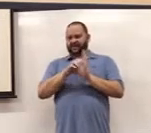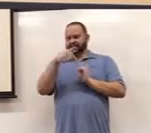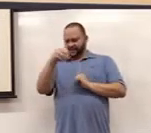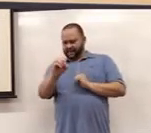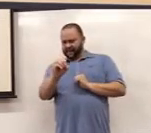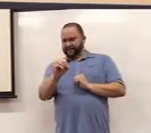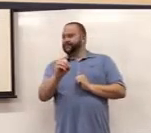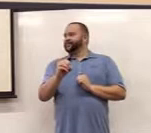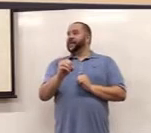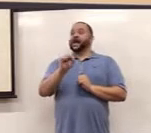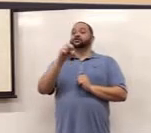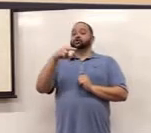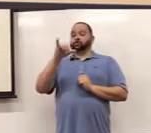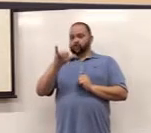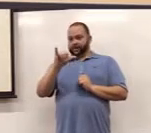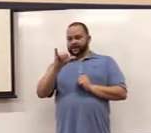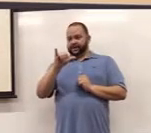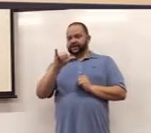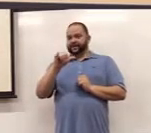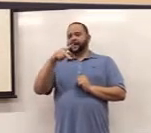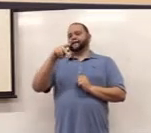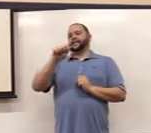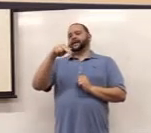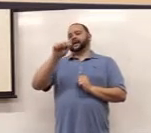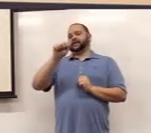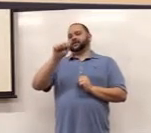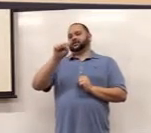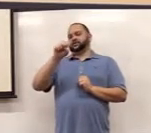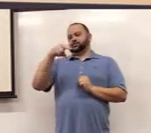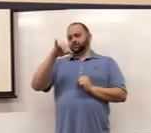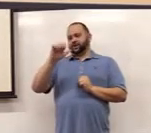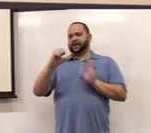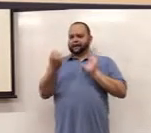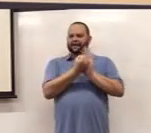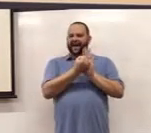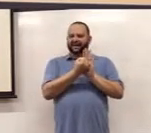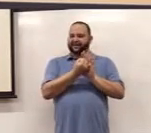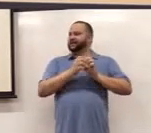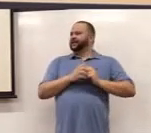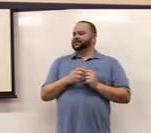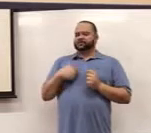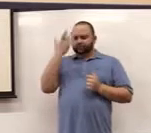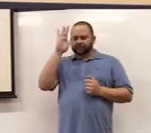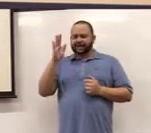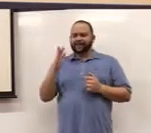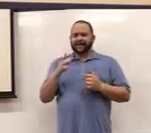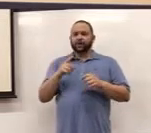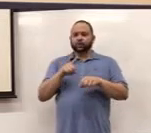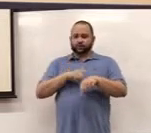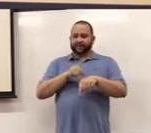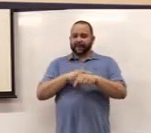E daí cada uma chegou a um formato de tempo que cabia dentro do CD. Eles não conseguiam definir direito, não conseguiam